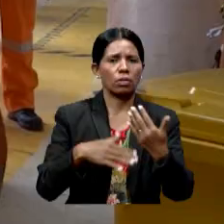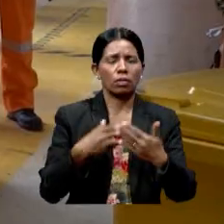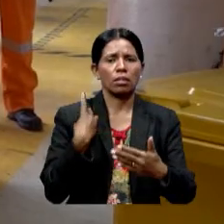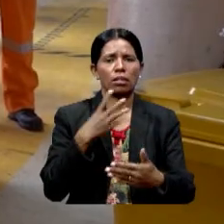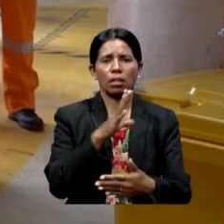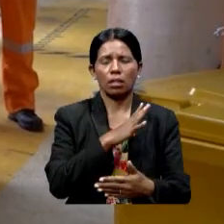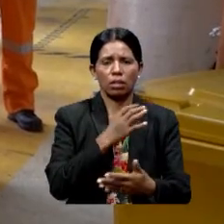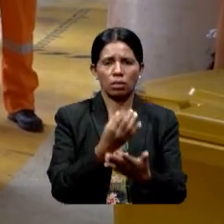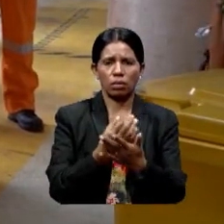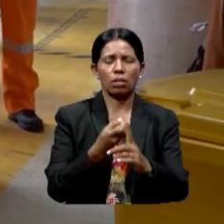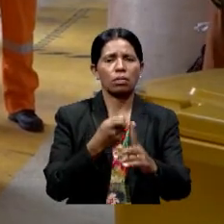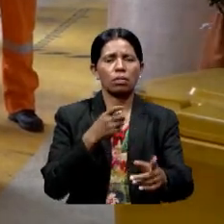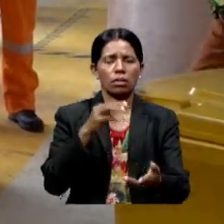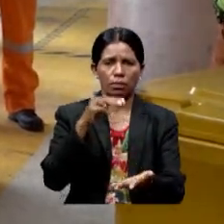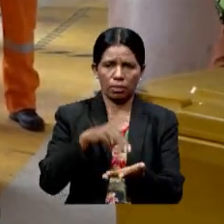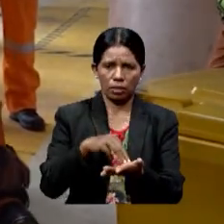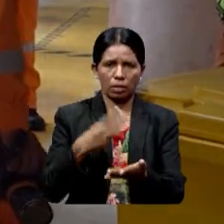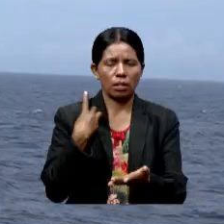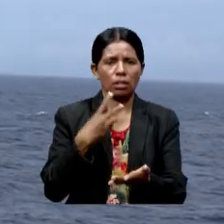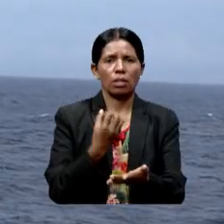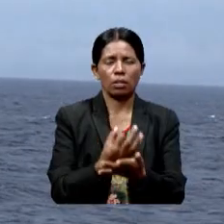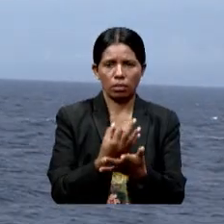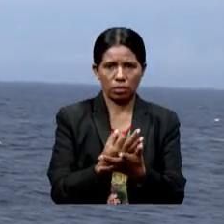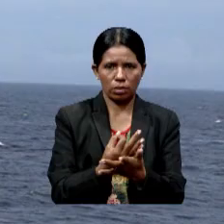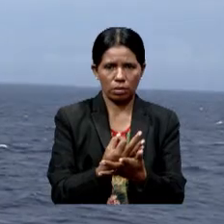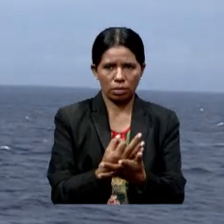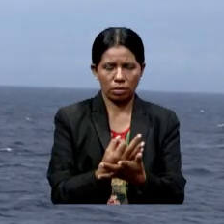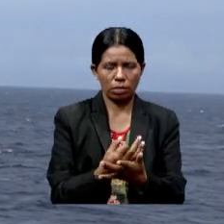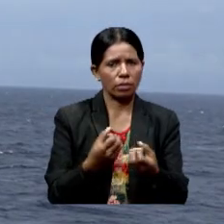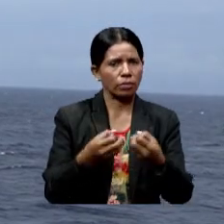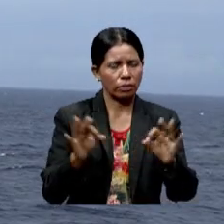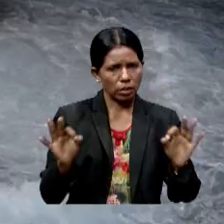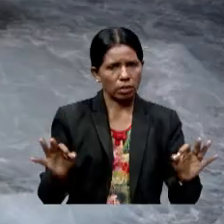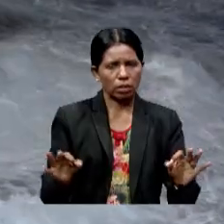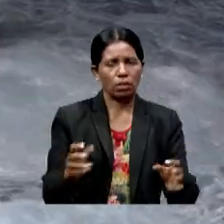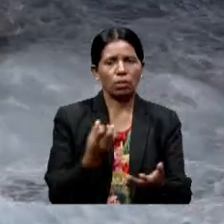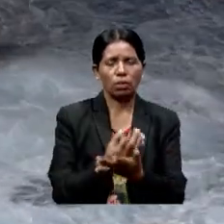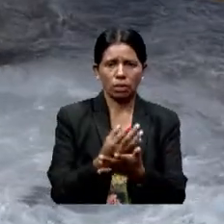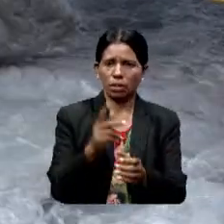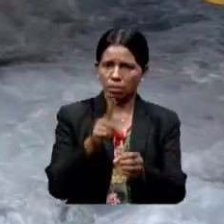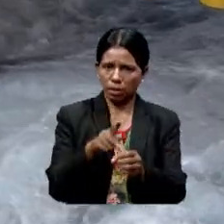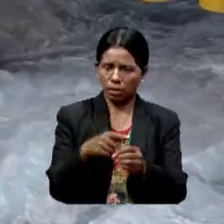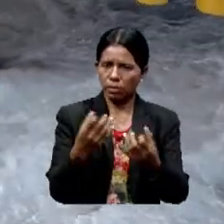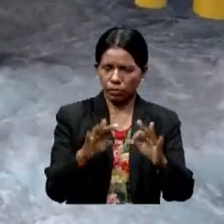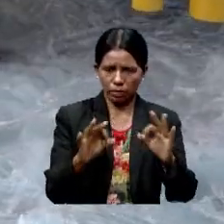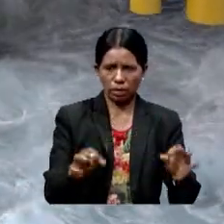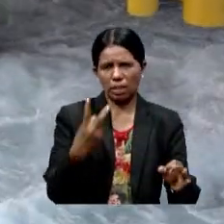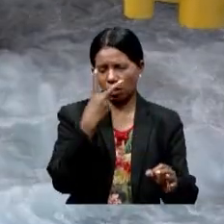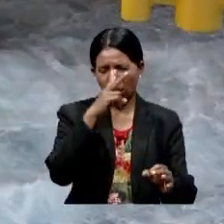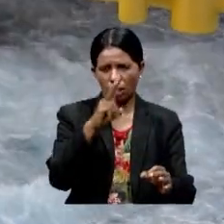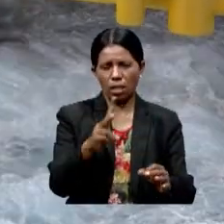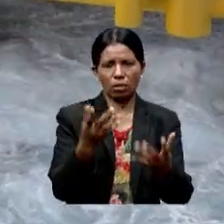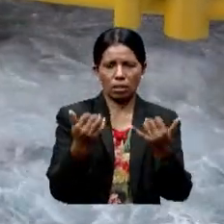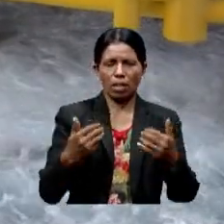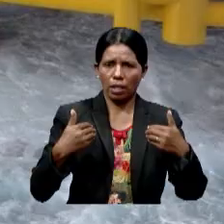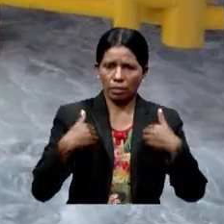de ba fundo hos minarai. No itania fundo nemos mohu de rangona, no ita hare kata agora iha de mais ou